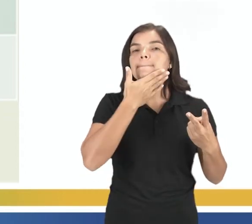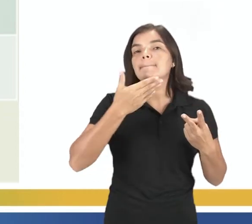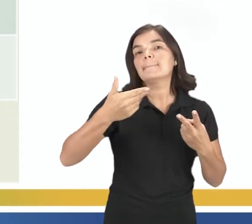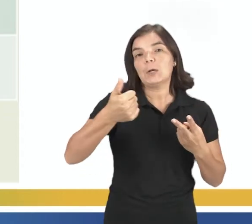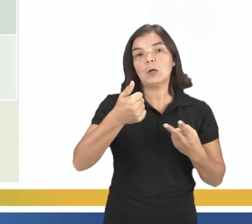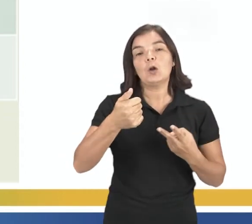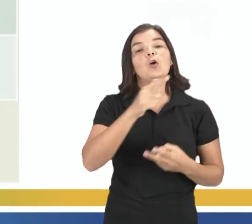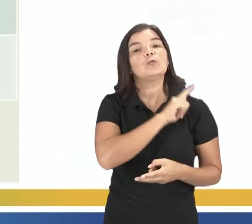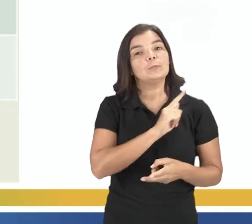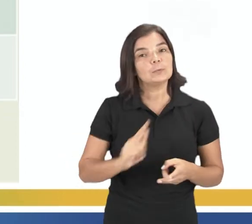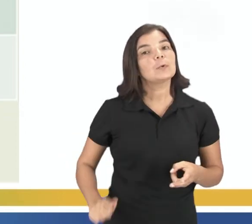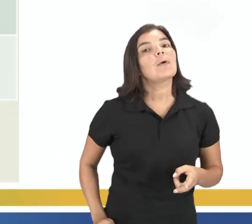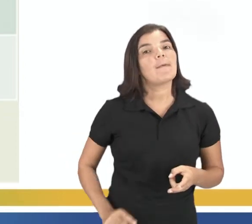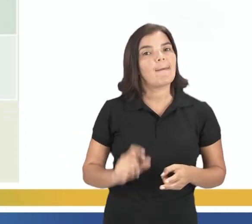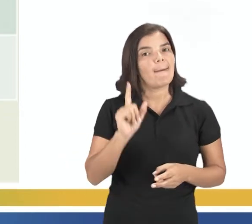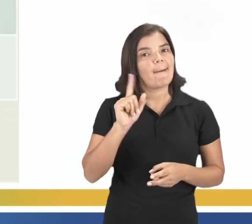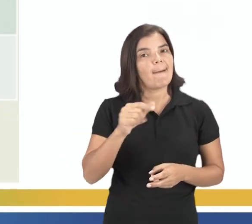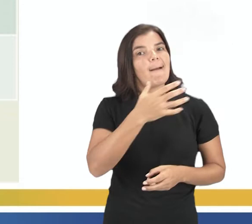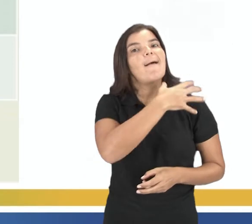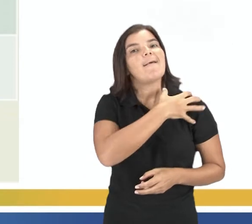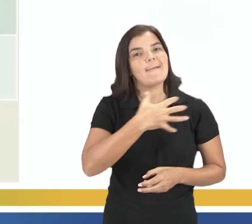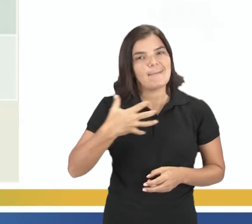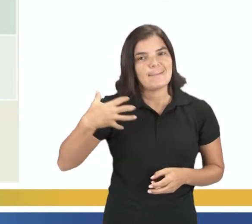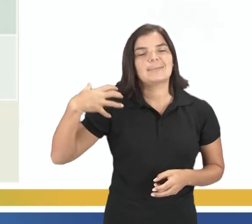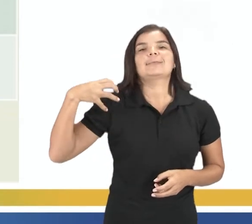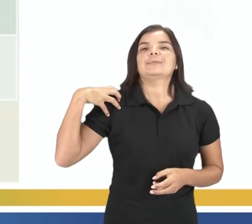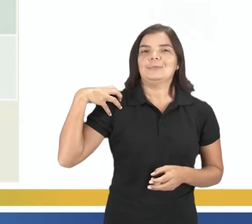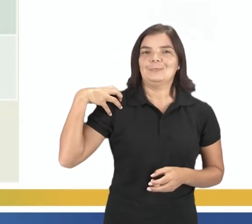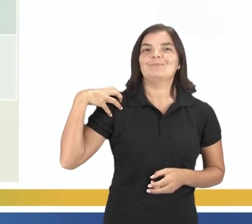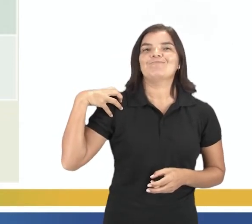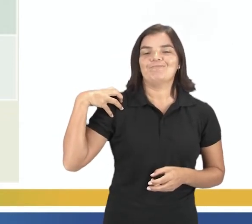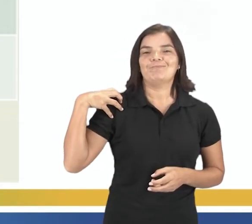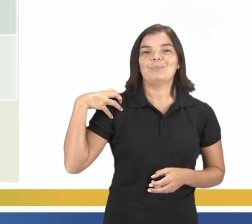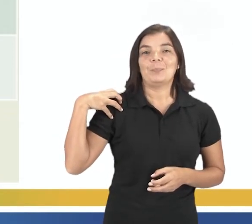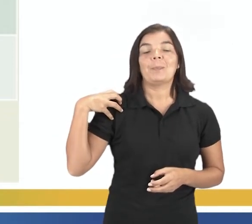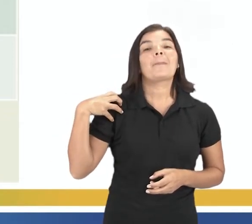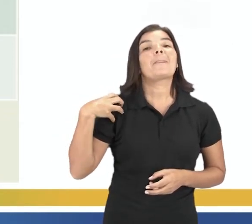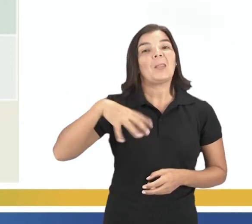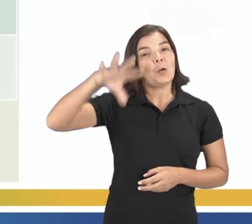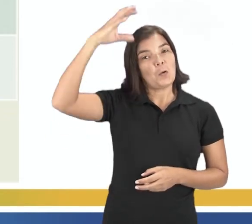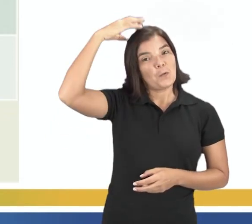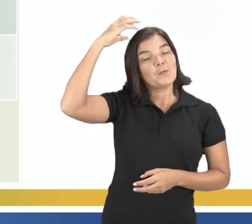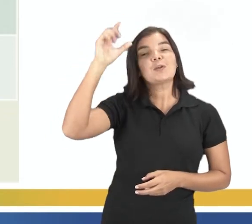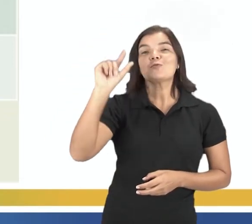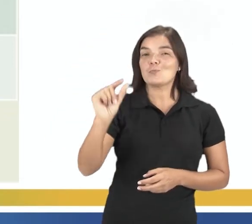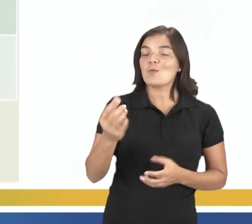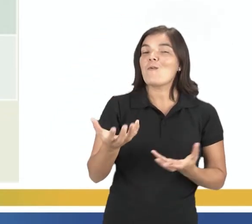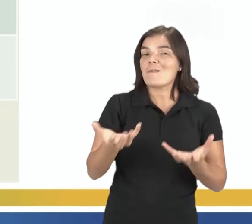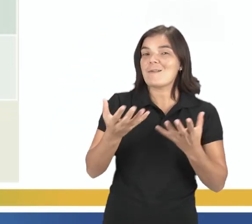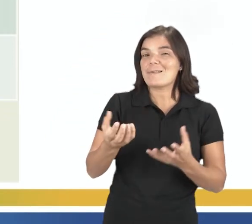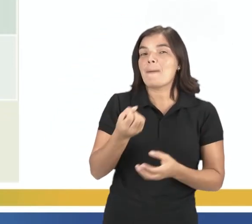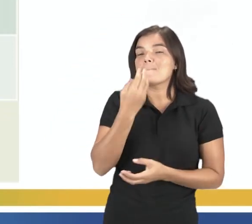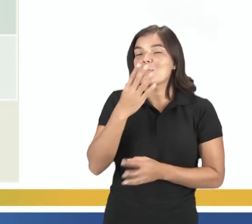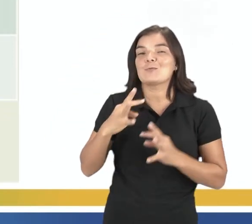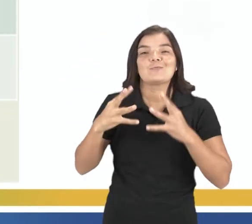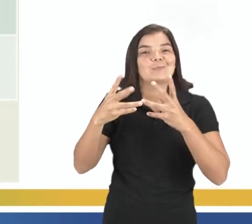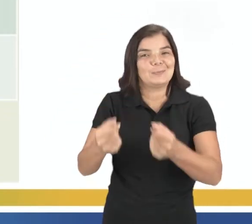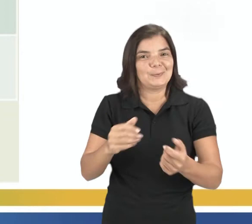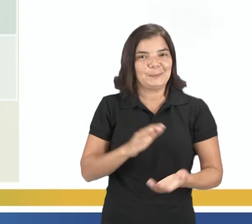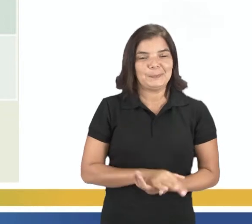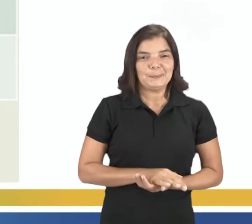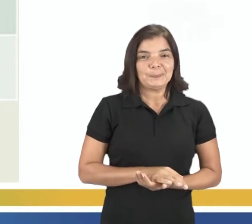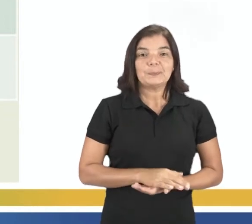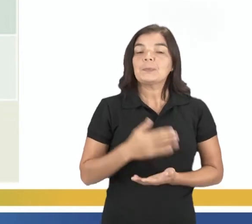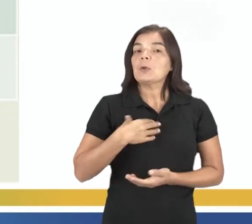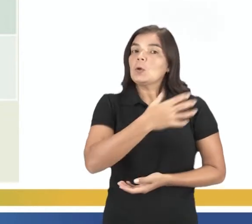forma de governo, que para ele é a aristocracia. Governo de poucos que quer o bem de todos.